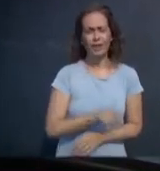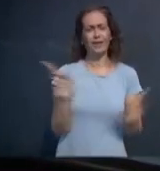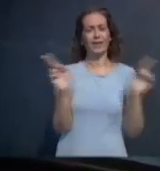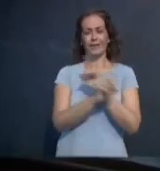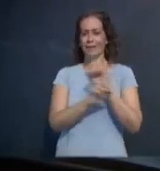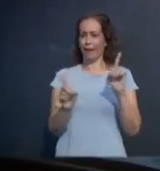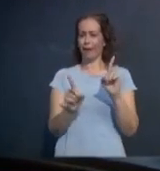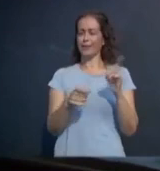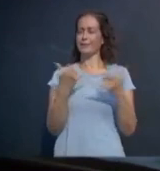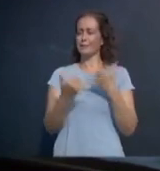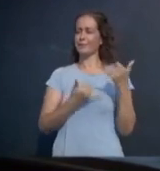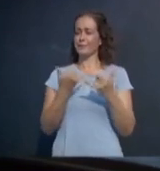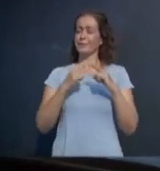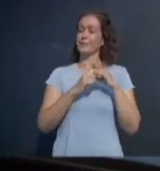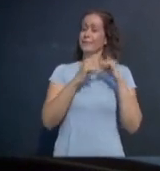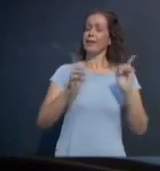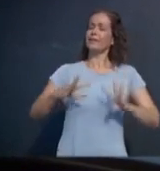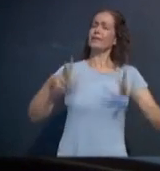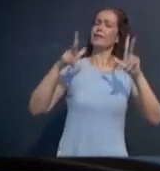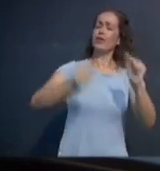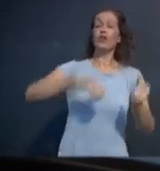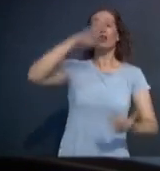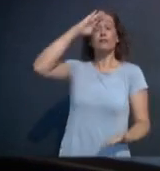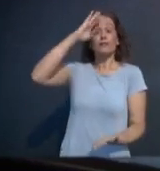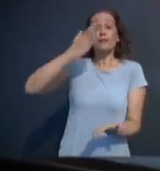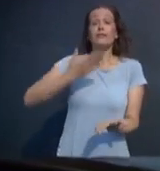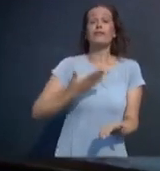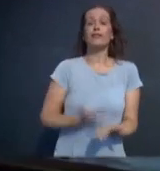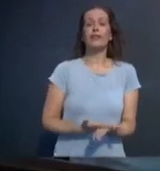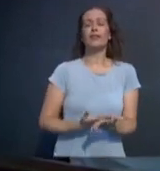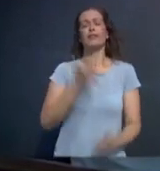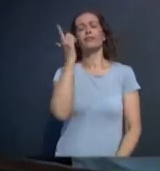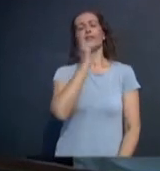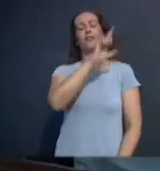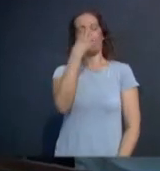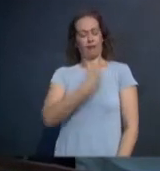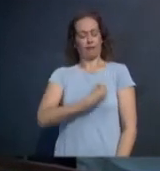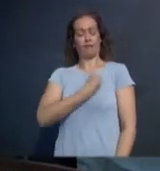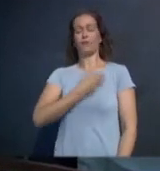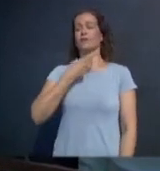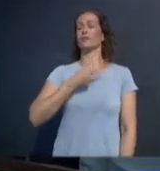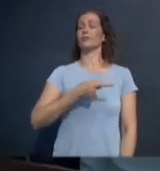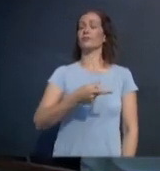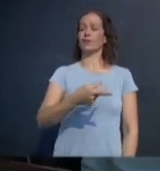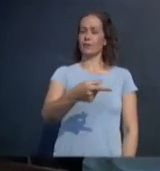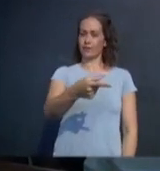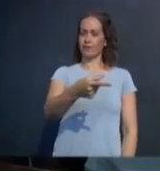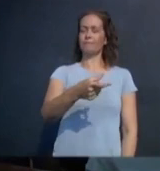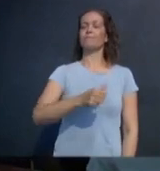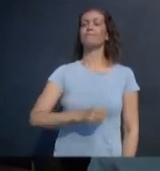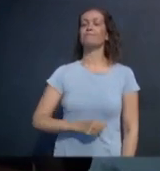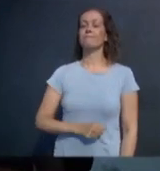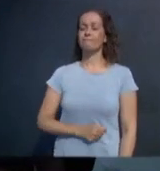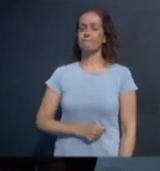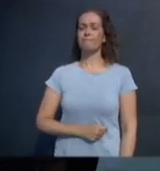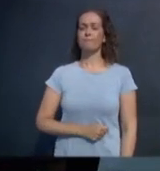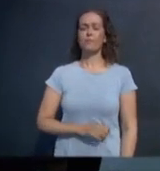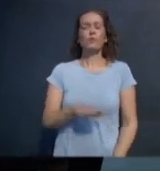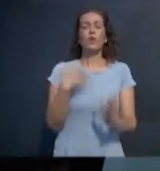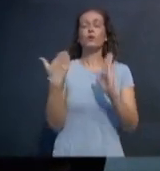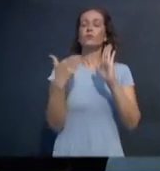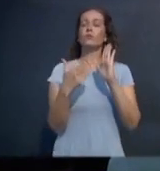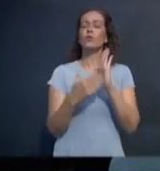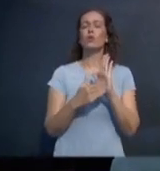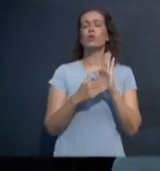Para que todo que nele crê tenha a vida eterna. Você, todos esses episódios